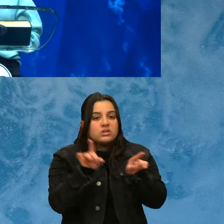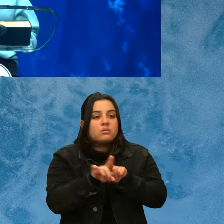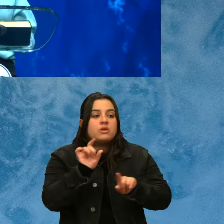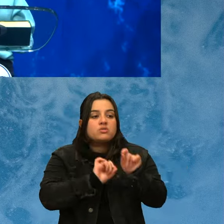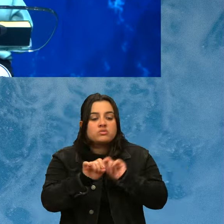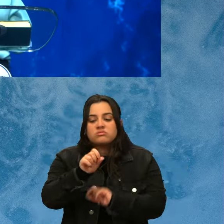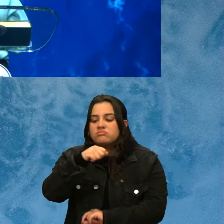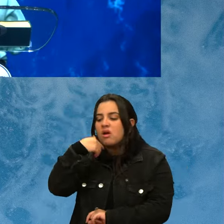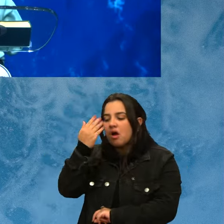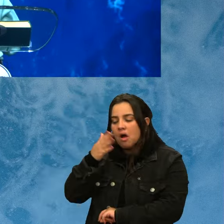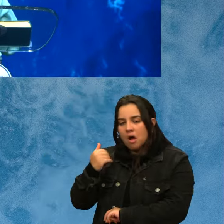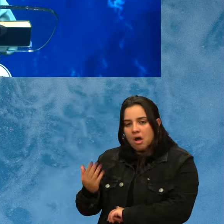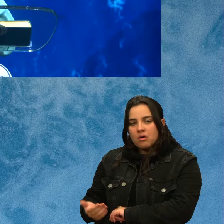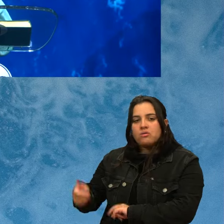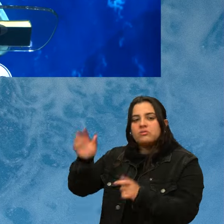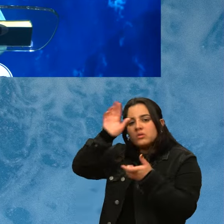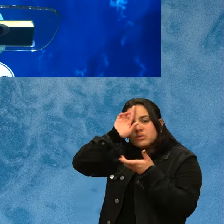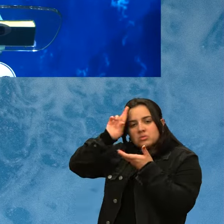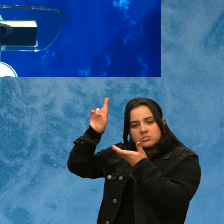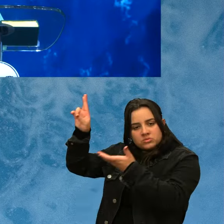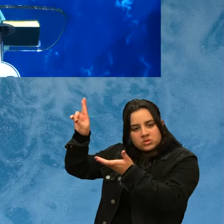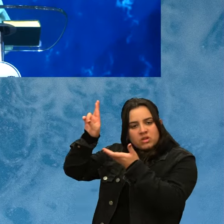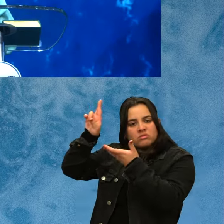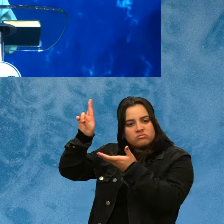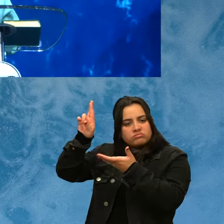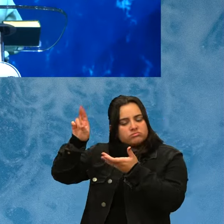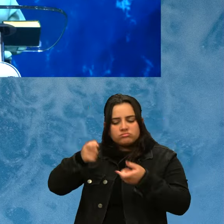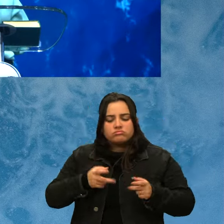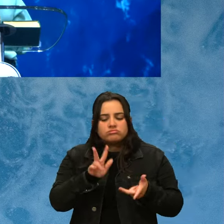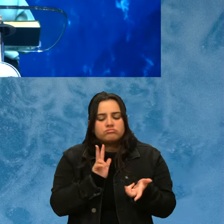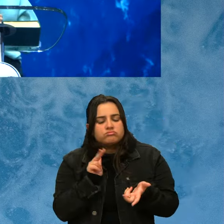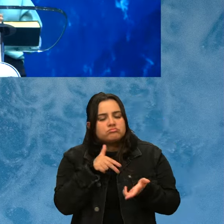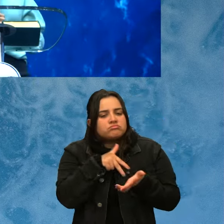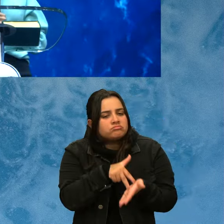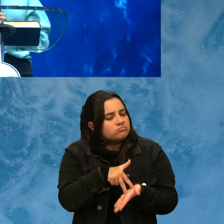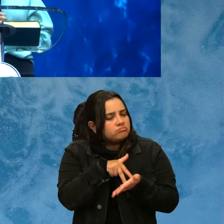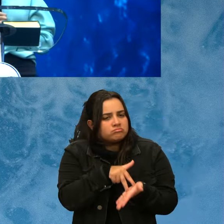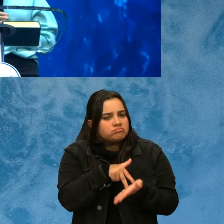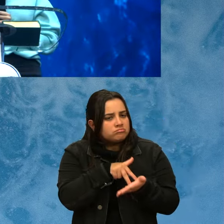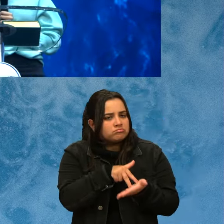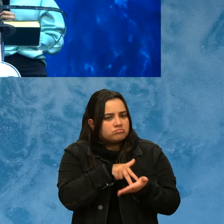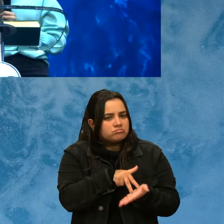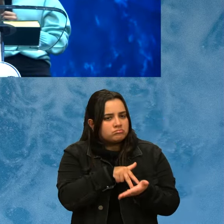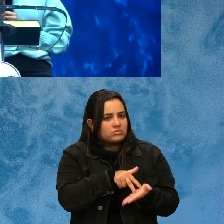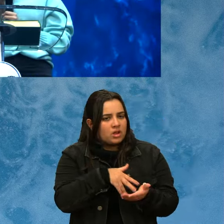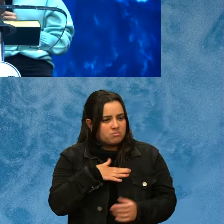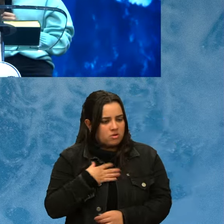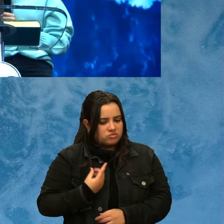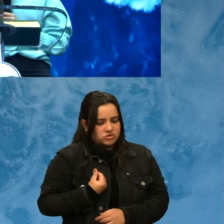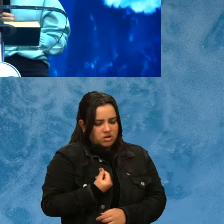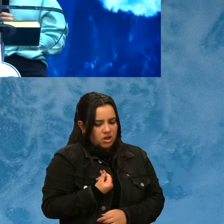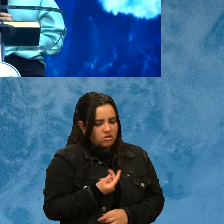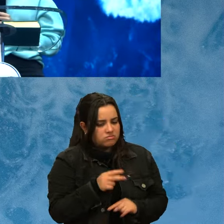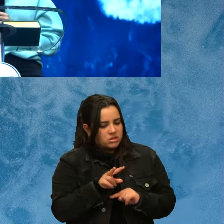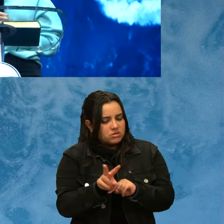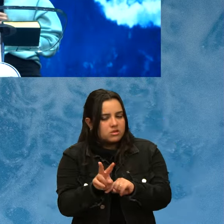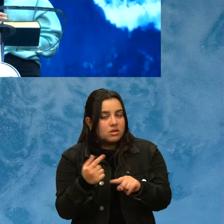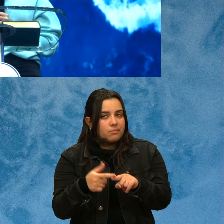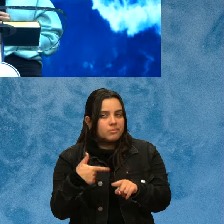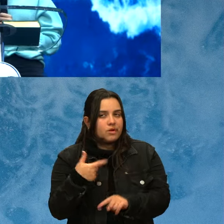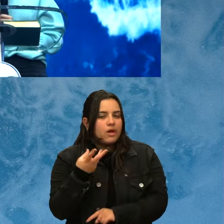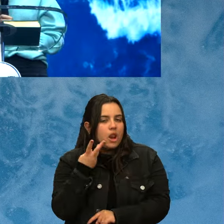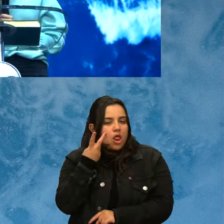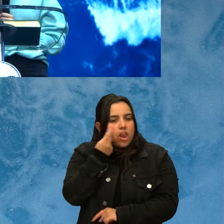o Senhor, que mantém a sua palavra mesmo quando sai prejudicado, que não empresta o seu dinheiro visando o lucro, nem